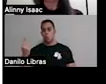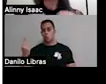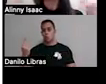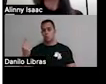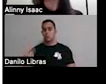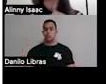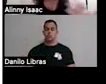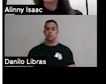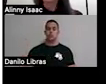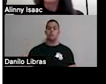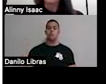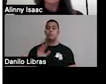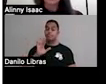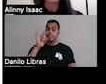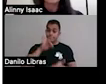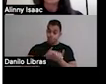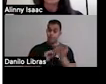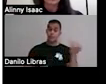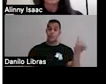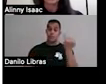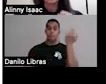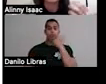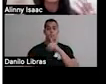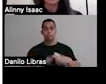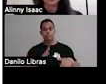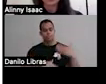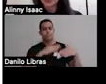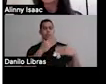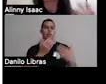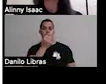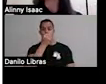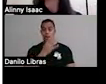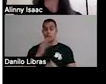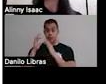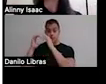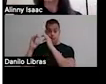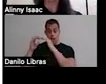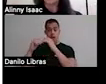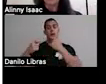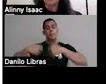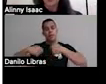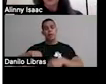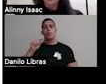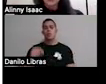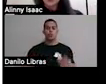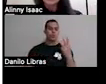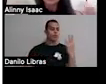que uma proporção ideal para um correto desenvolvimento, por exemplo, né, do nosso cérebro, seria em torno de 3 para